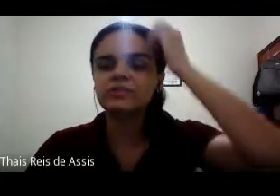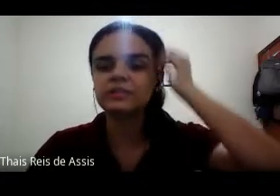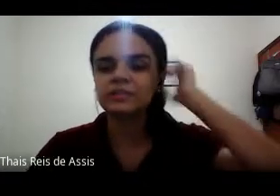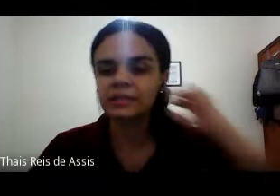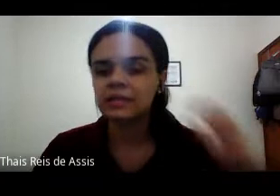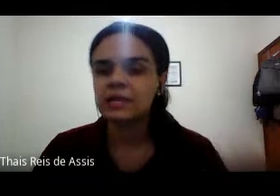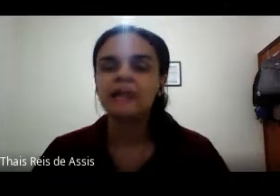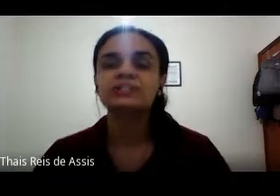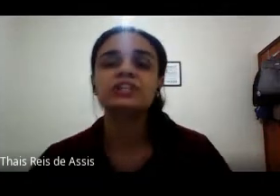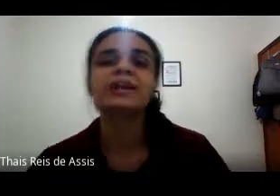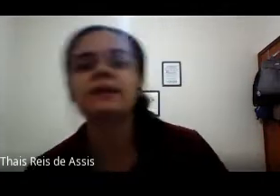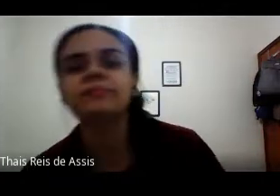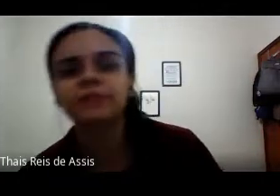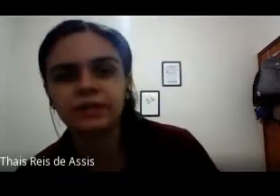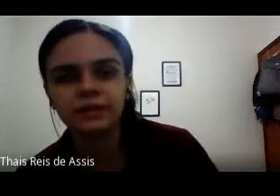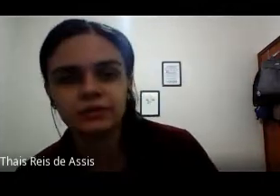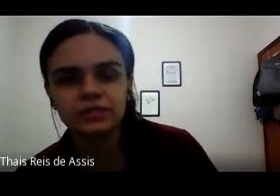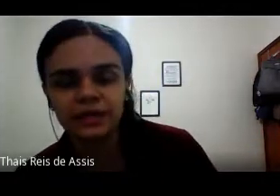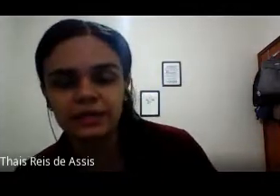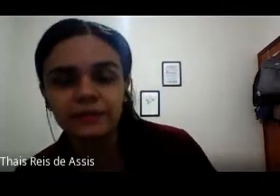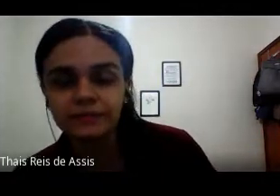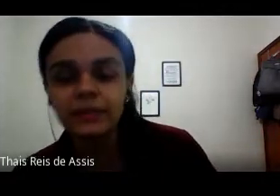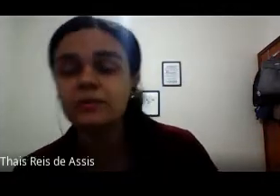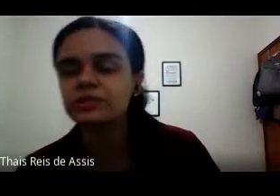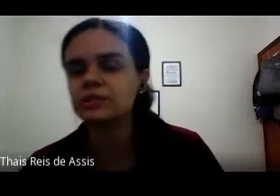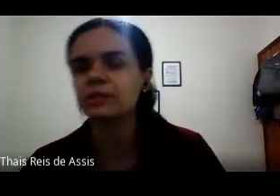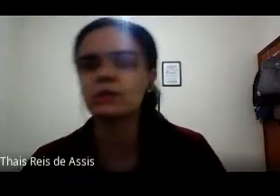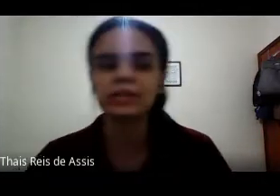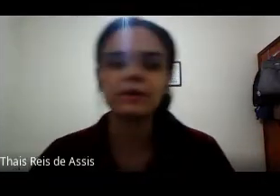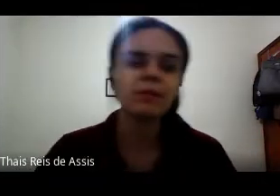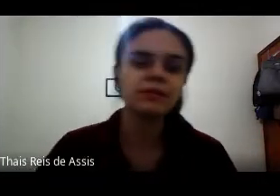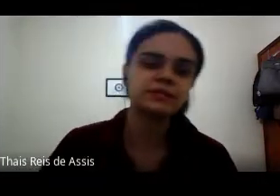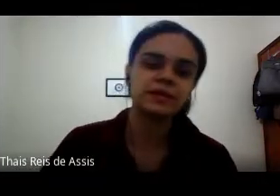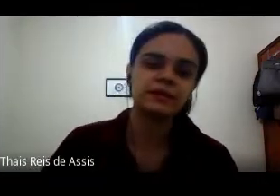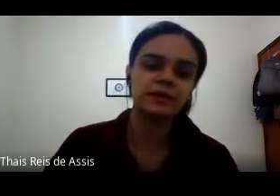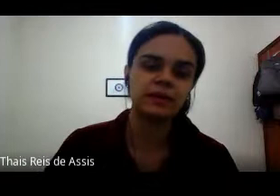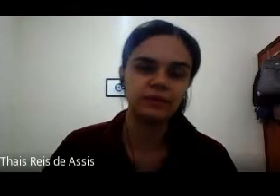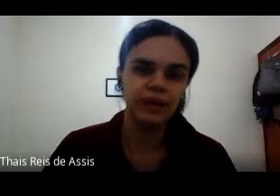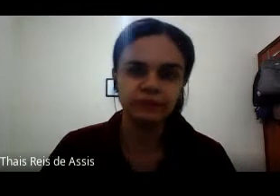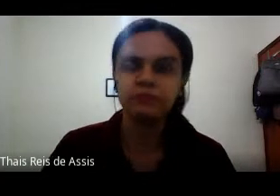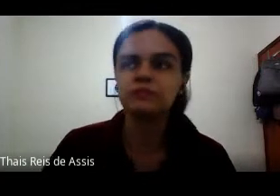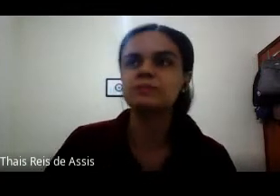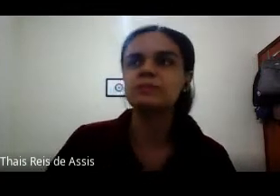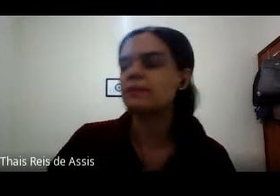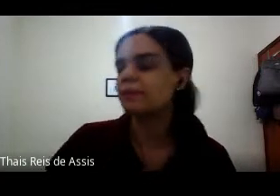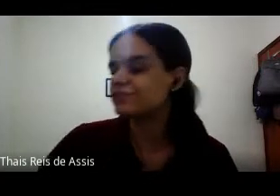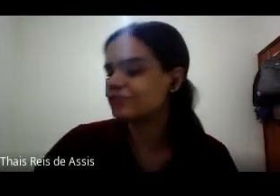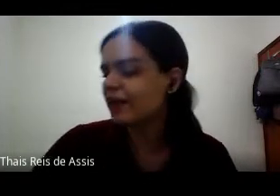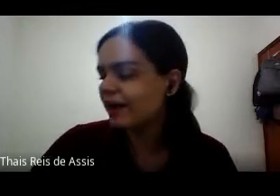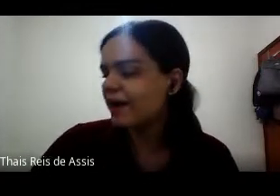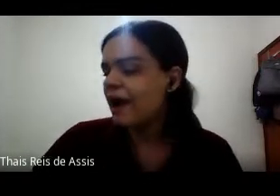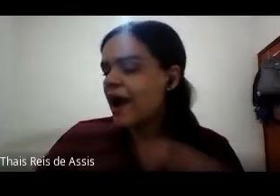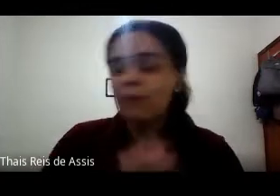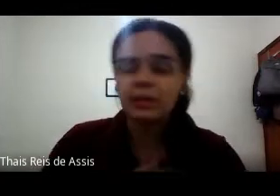Não adianta a gente negar que a tecnologia está aí. Não adianta, a tecnologia ela não pode ser ignorada. O professor precisa ter em mente